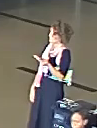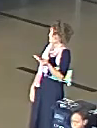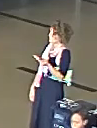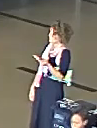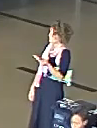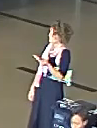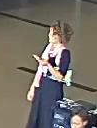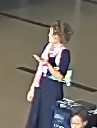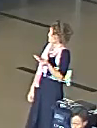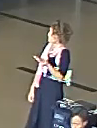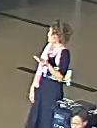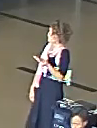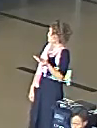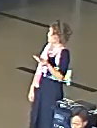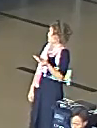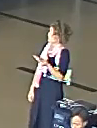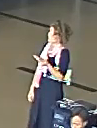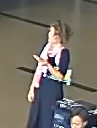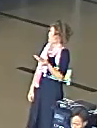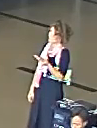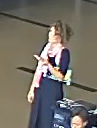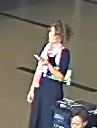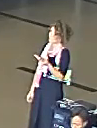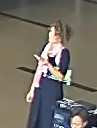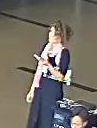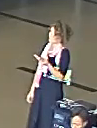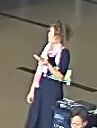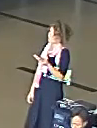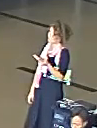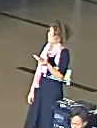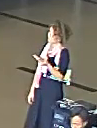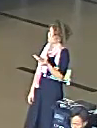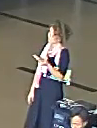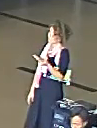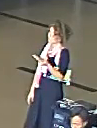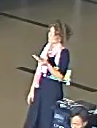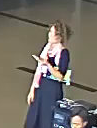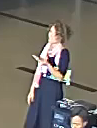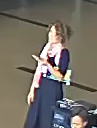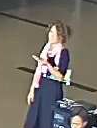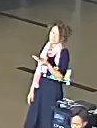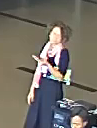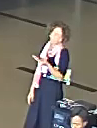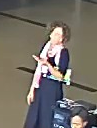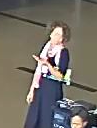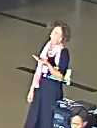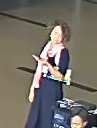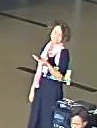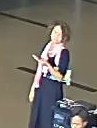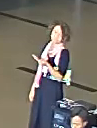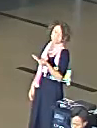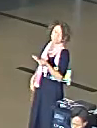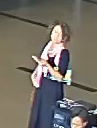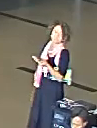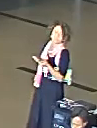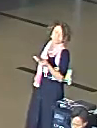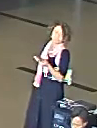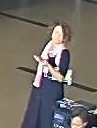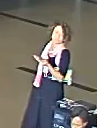Deputado Betão pelo empenho solicitar essa audiência aos membros da mesa e a todos vocês